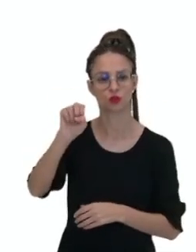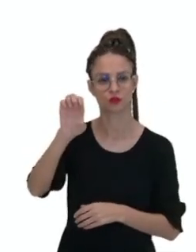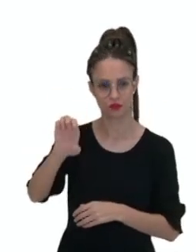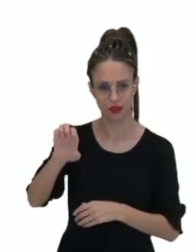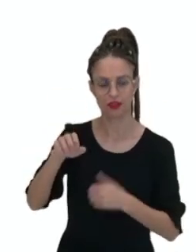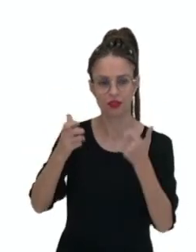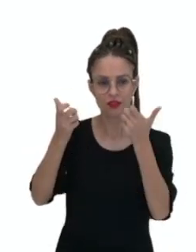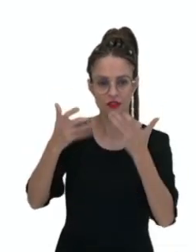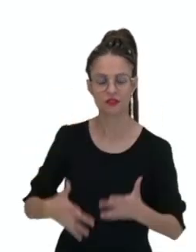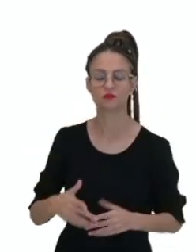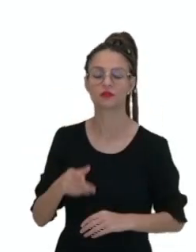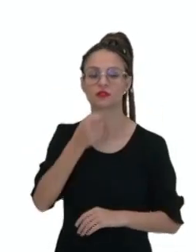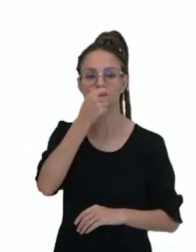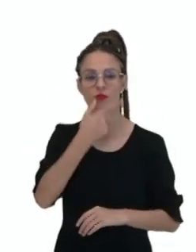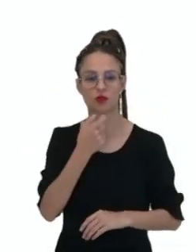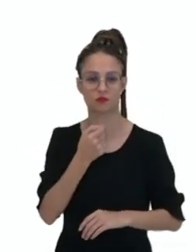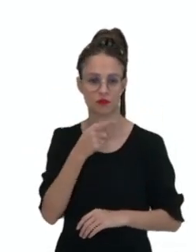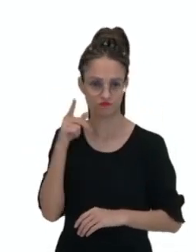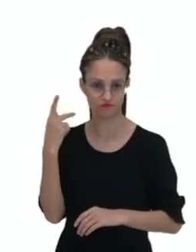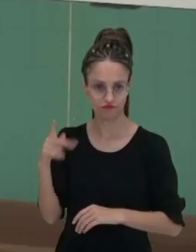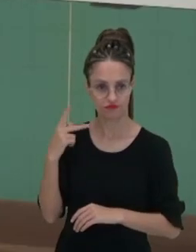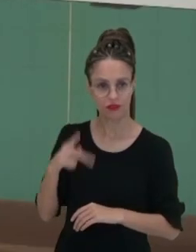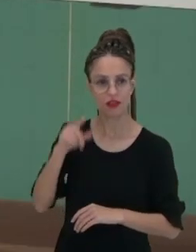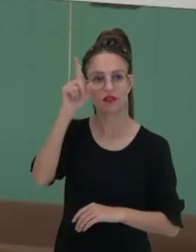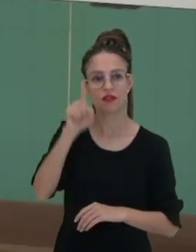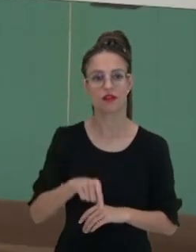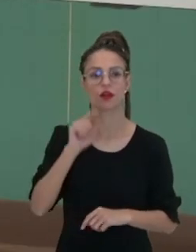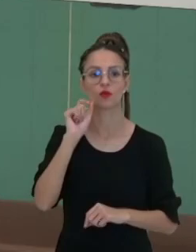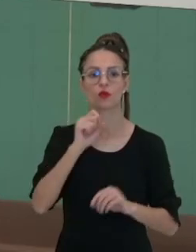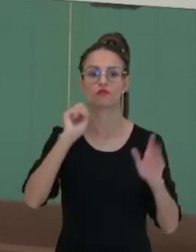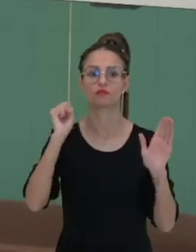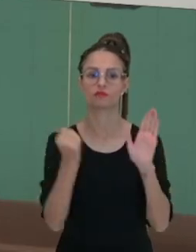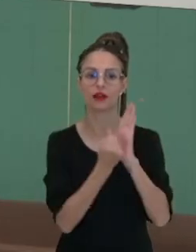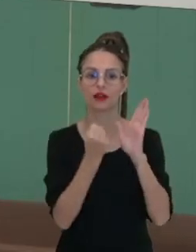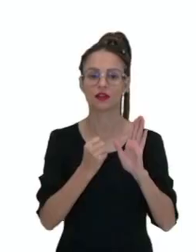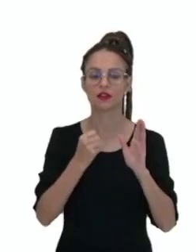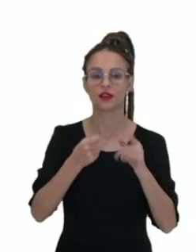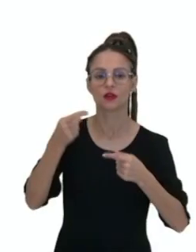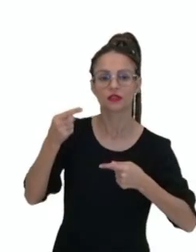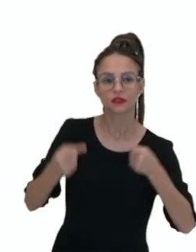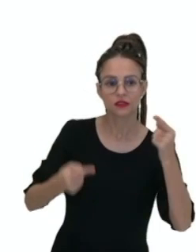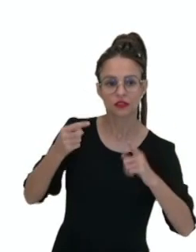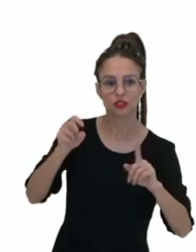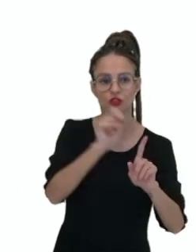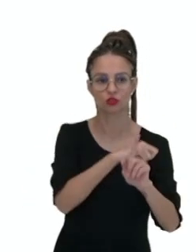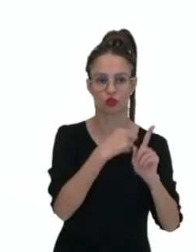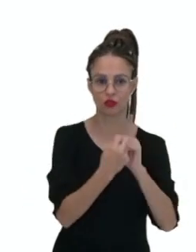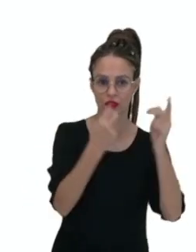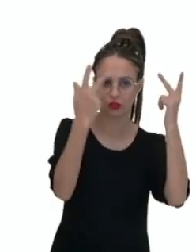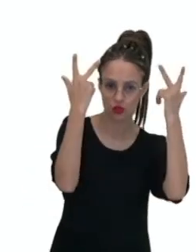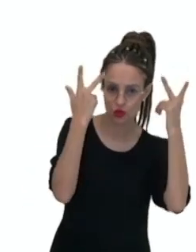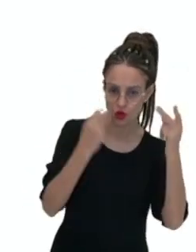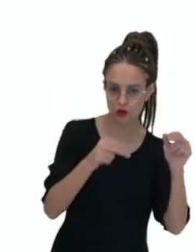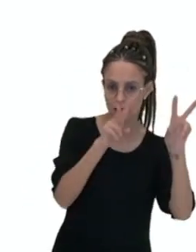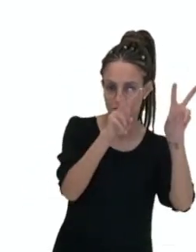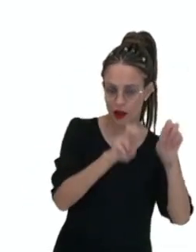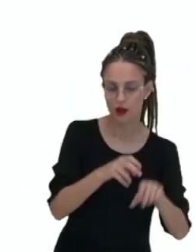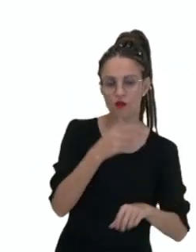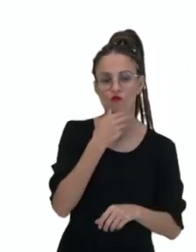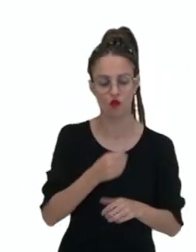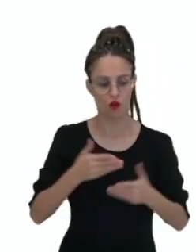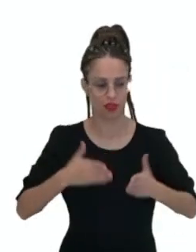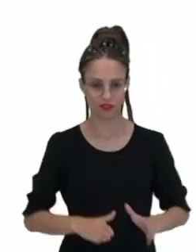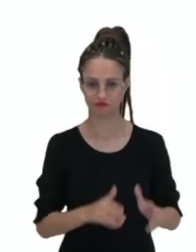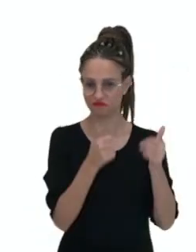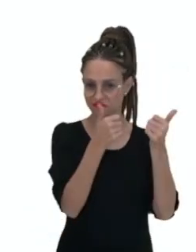poema satírico de Gregório de Matos é marcado, então, pela briga entre uma sociedade normal, que é a do homem